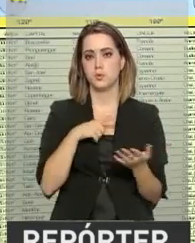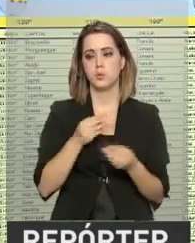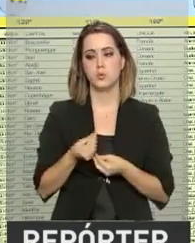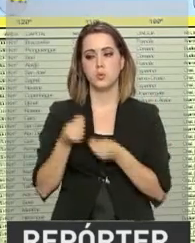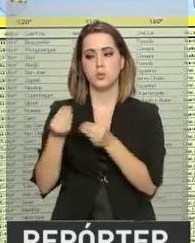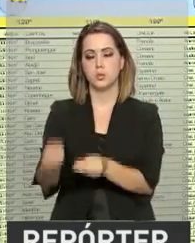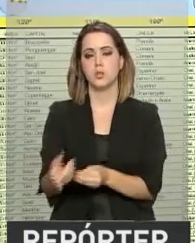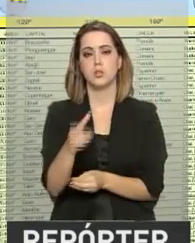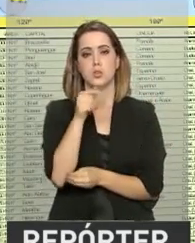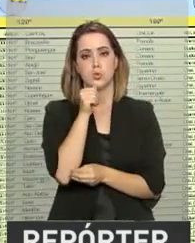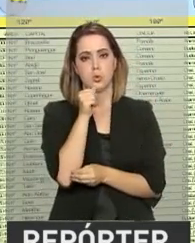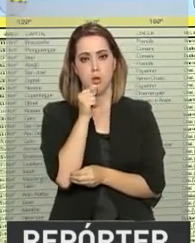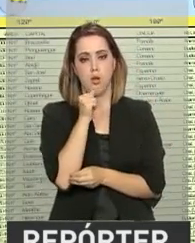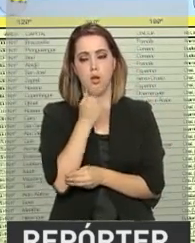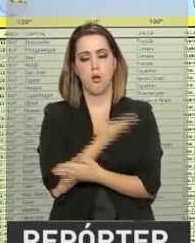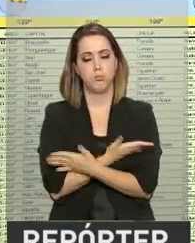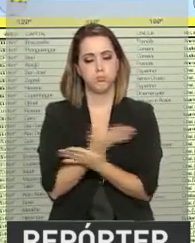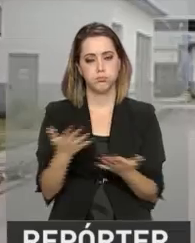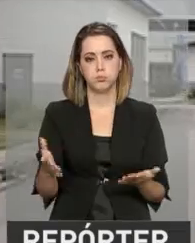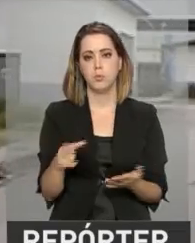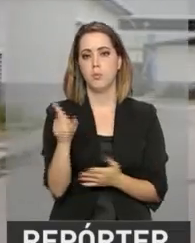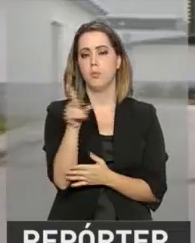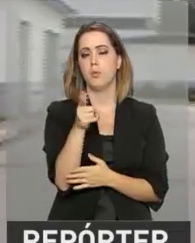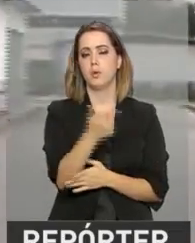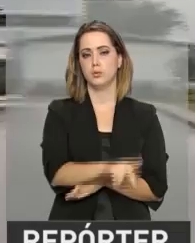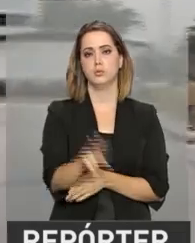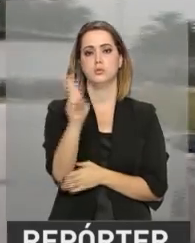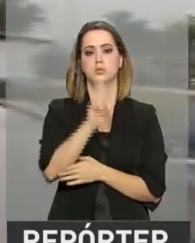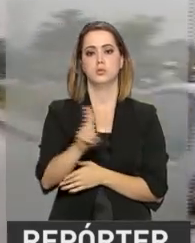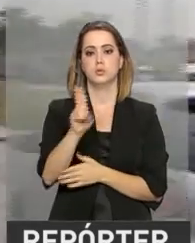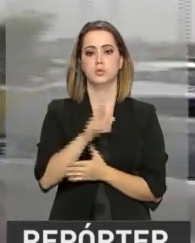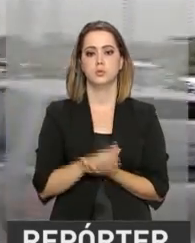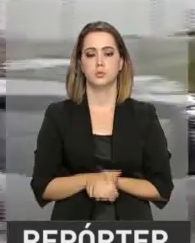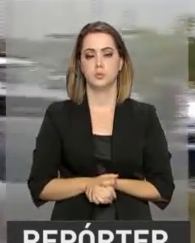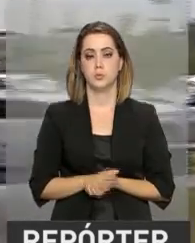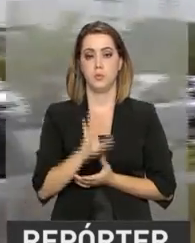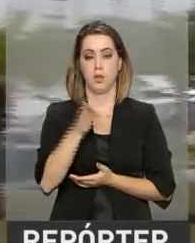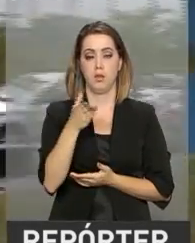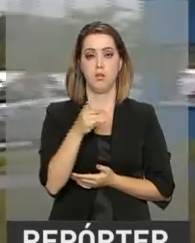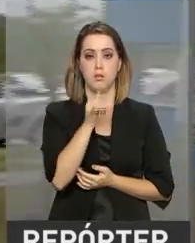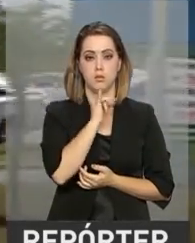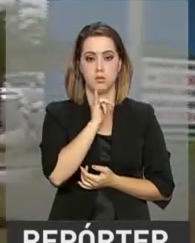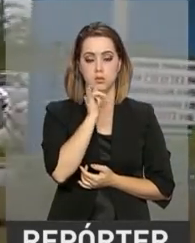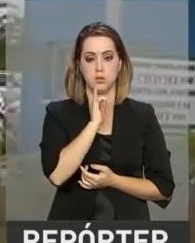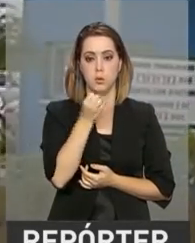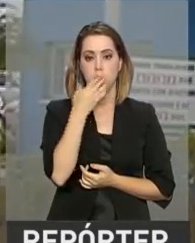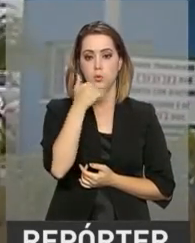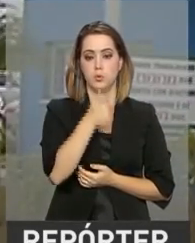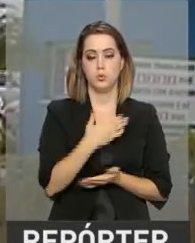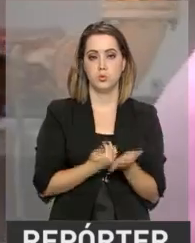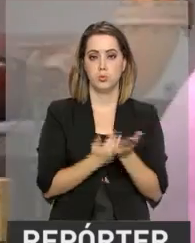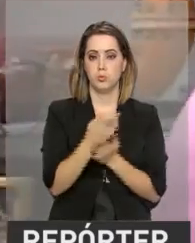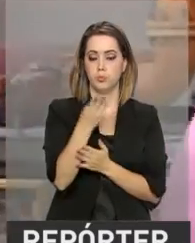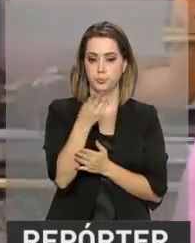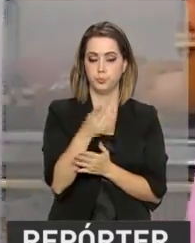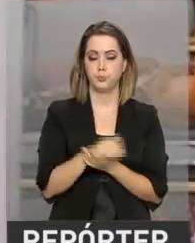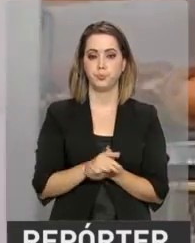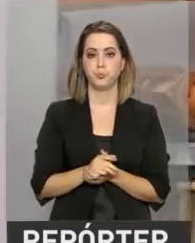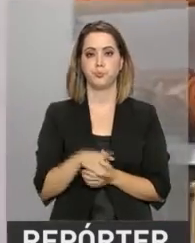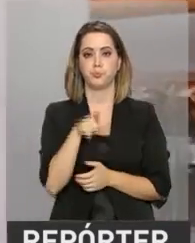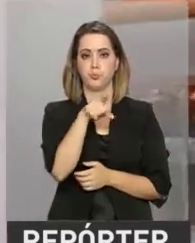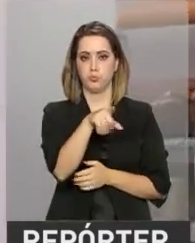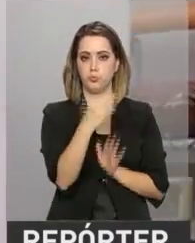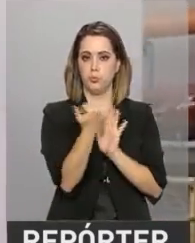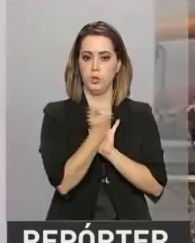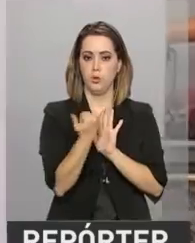outros usos que sejam necessários já existem exemplos de boas iniciativas espalhadas pelo país uma delas é o